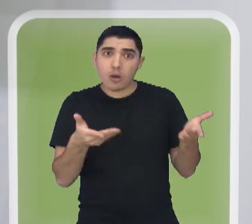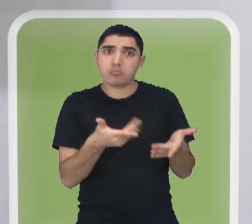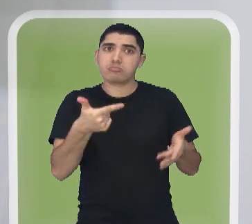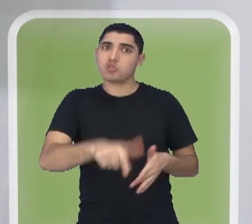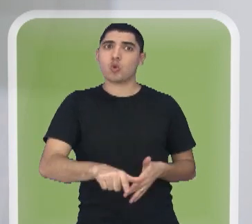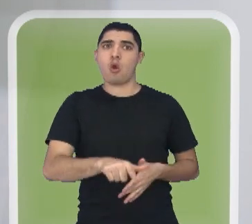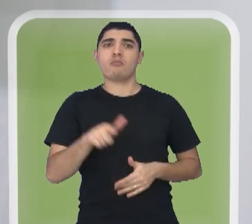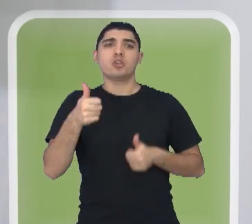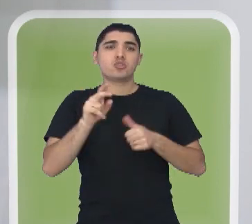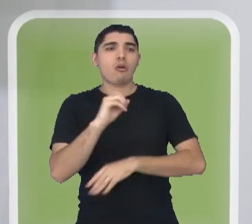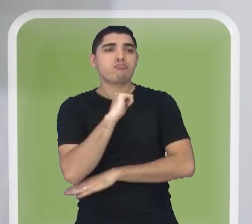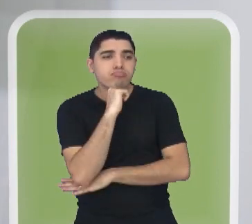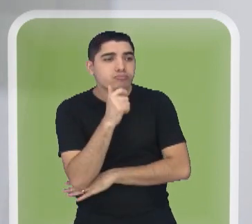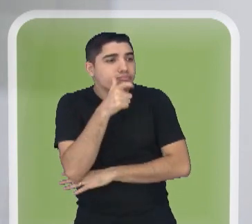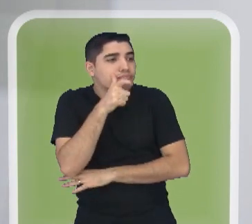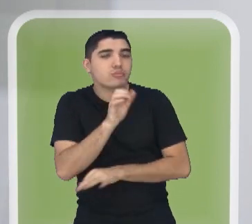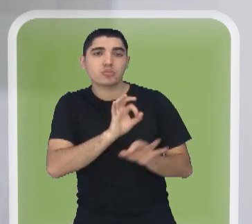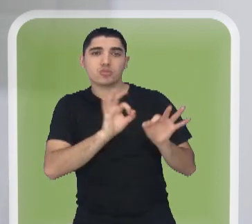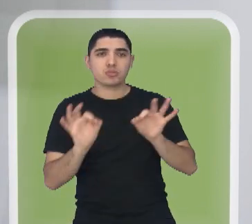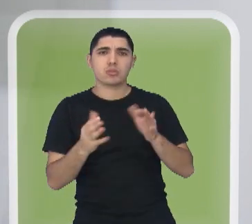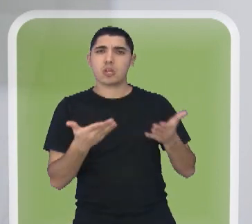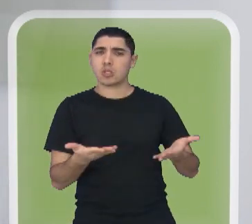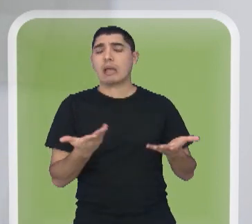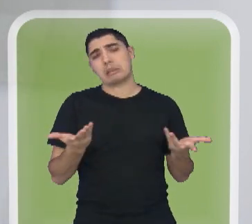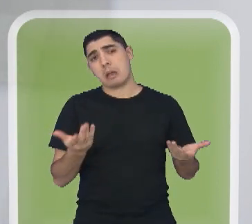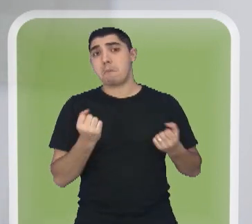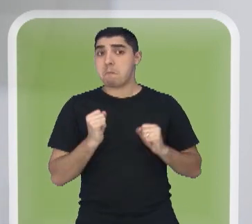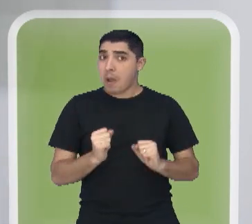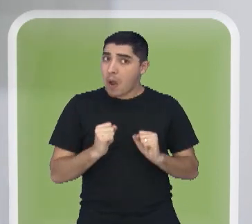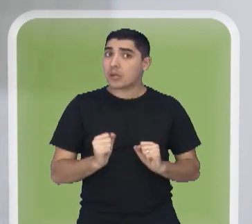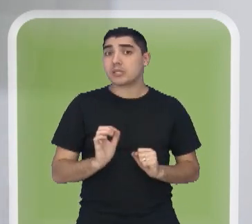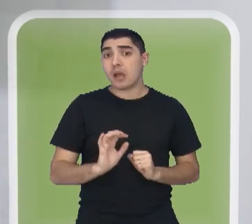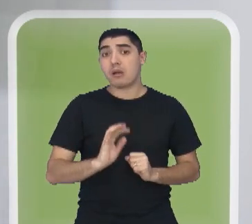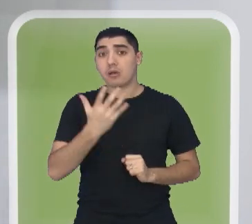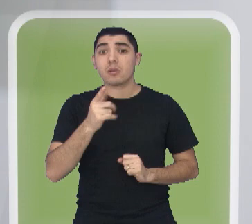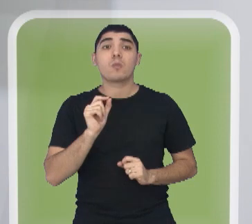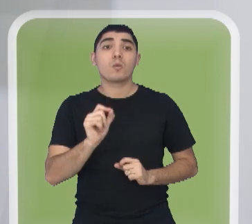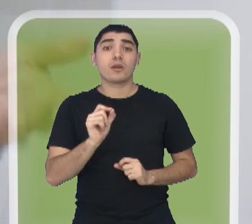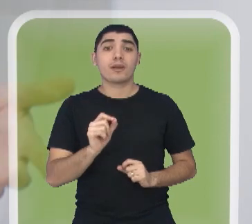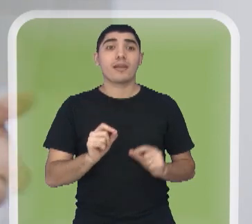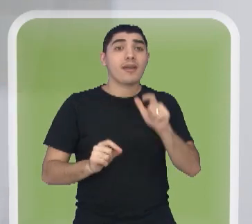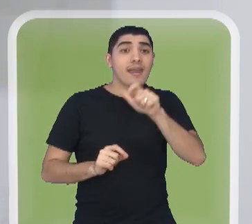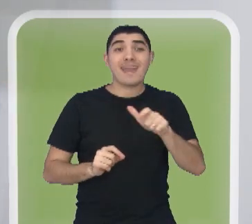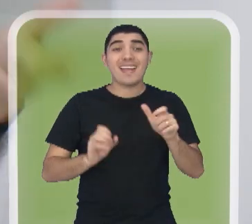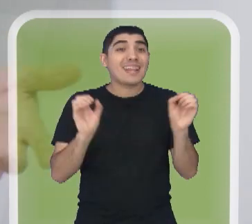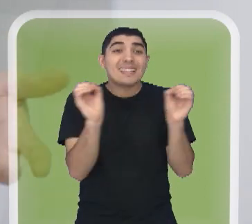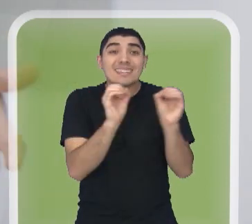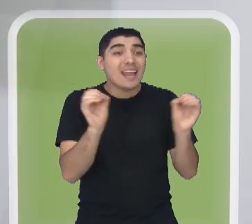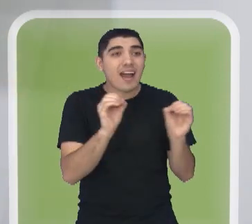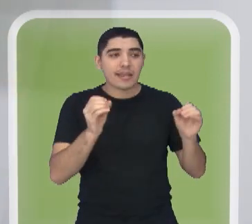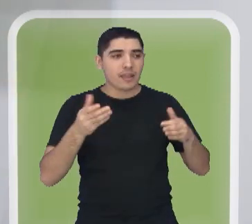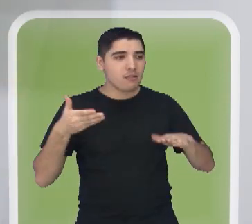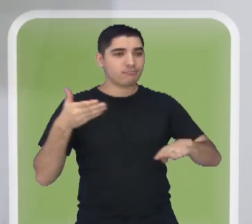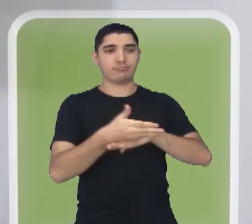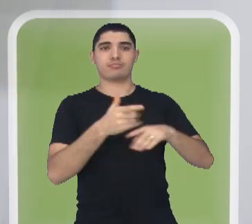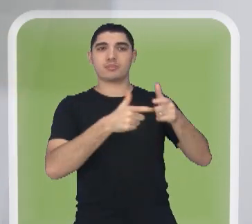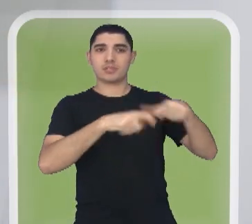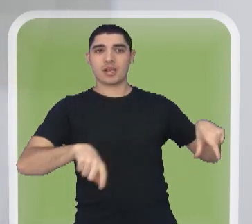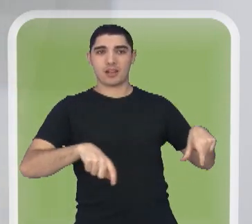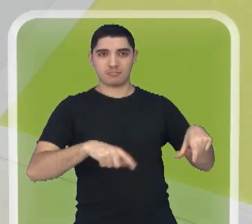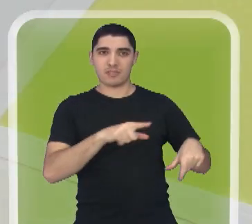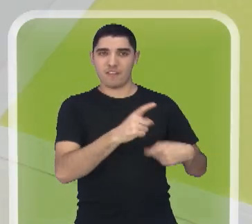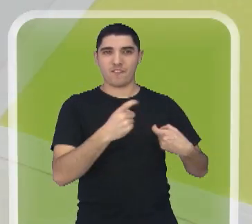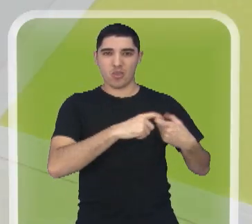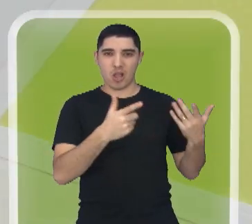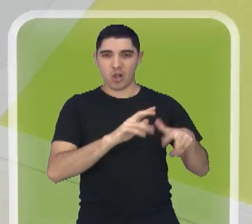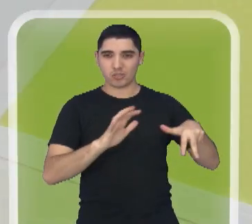ficou na arquibancada. Então, talvez seja... Ele não tenha nem entrado em campo nessa volta dele do Joseense.